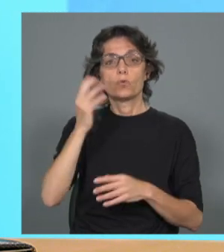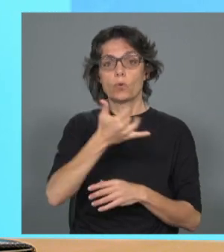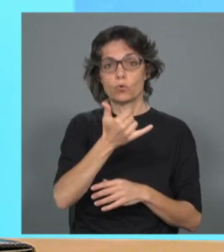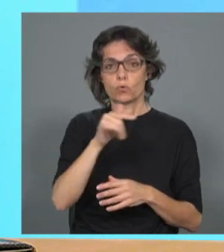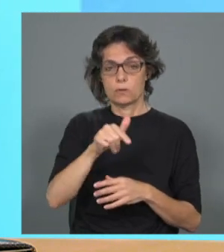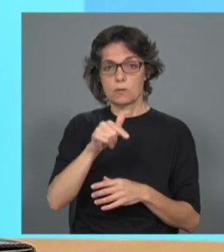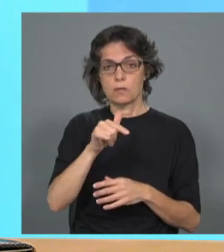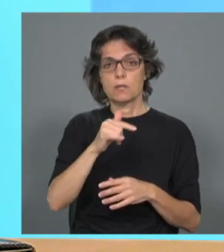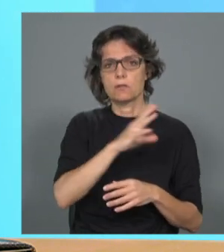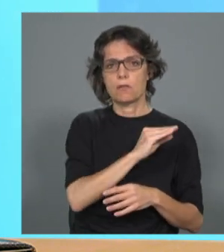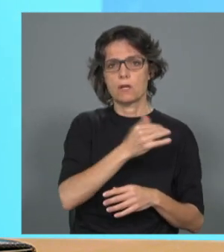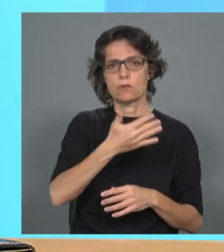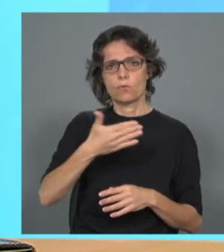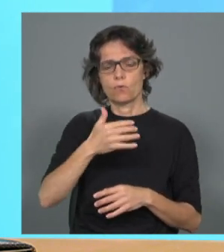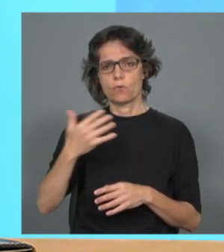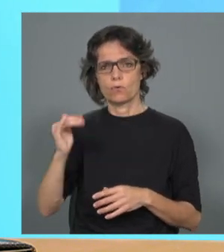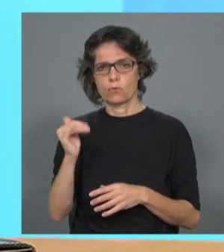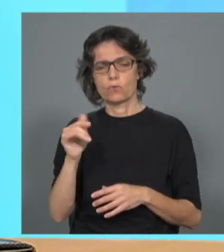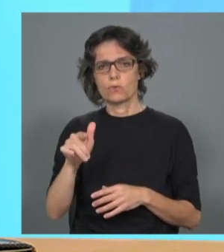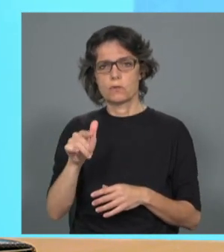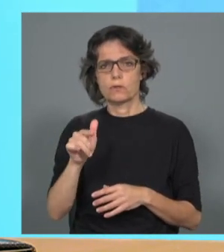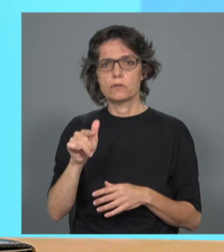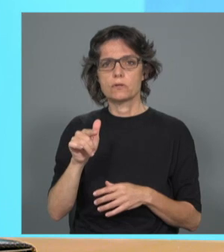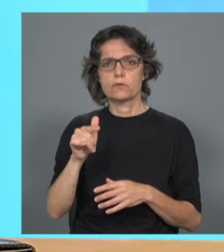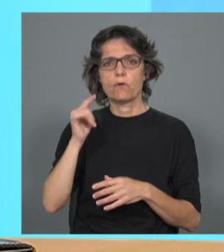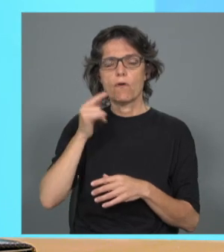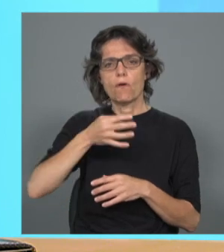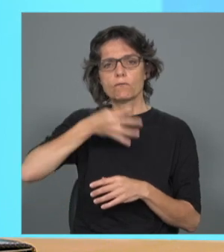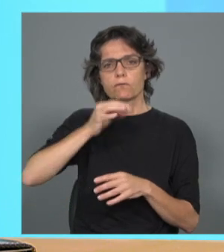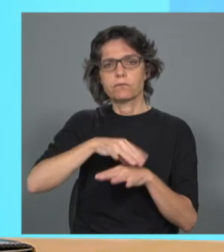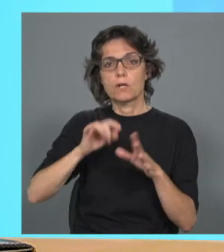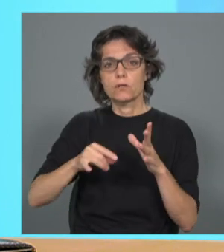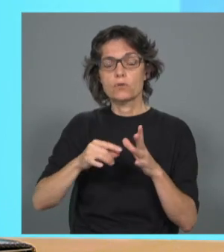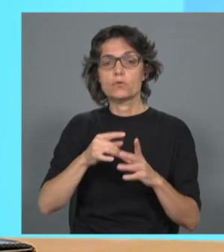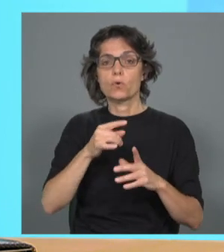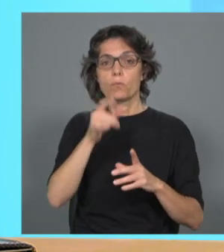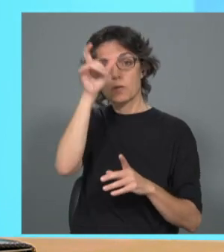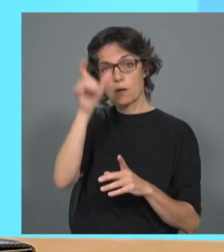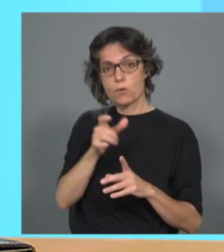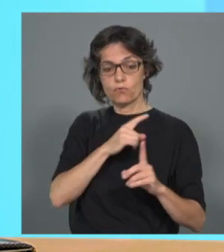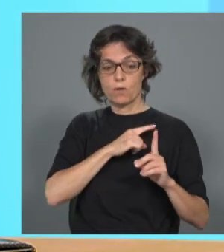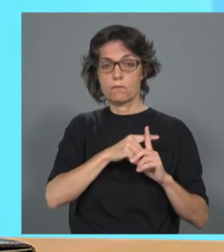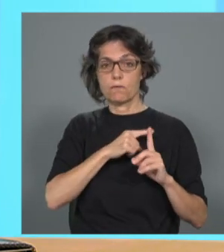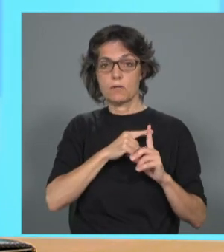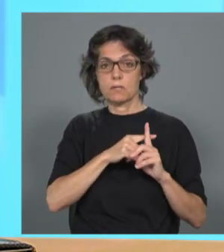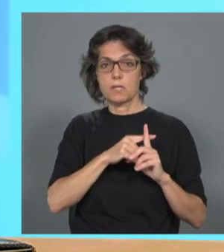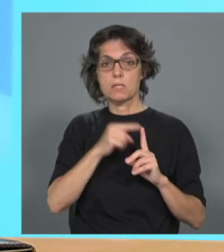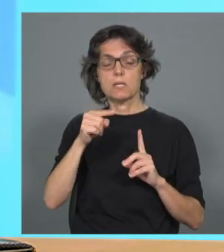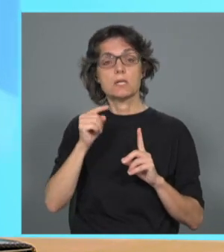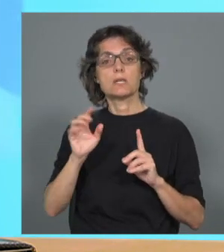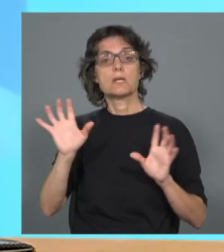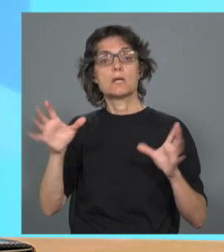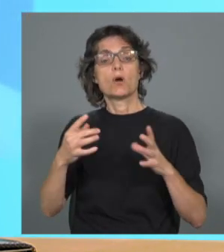números 10, 11 e 12, em que fala especificamente de São Francisco de Assis. São Francisco de Assis é o grande inspirador desta